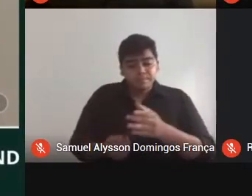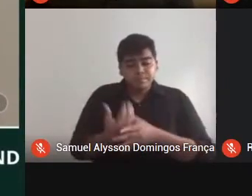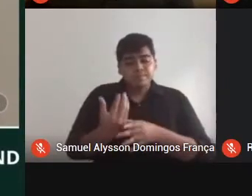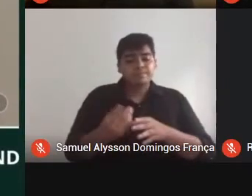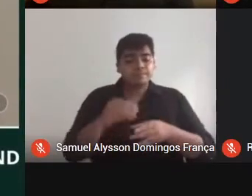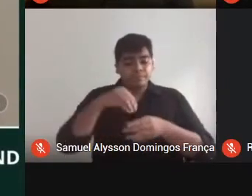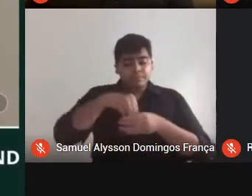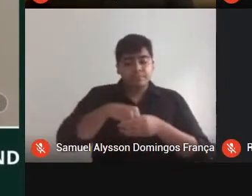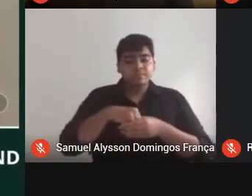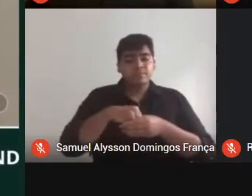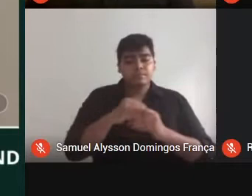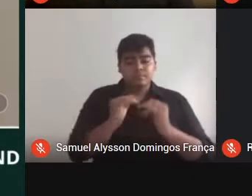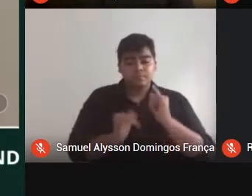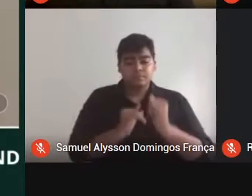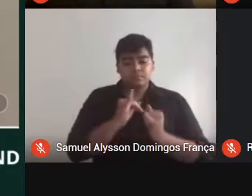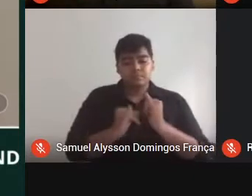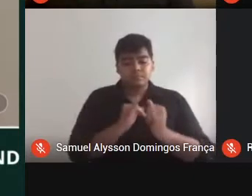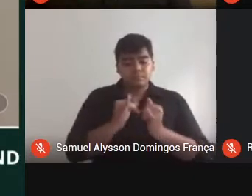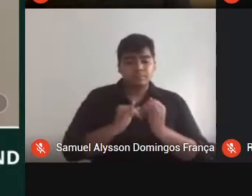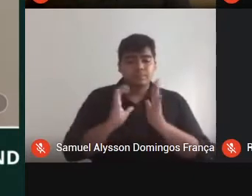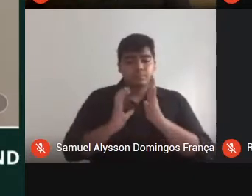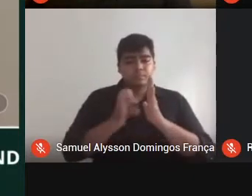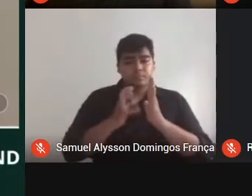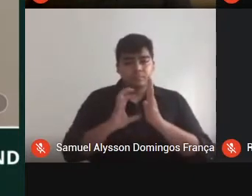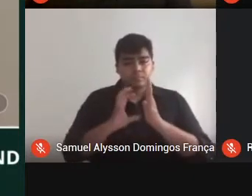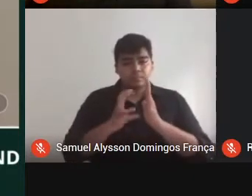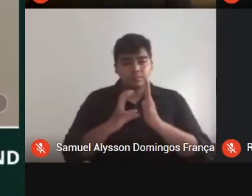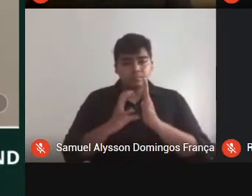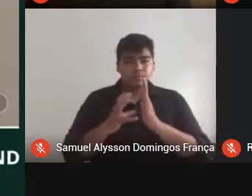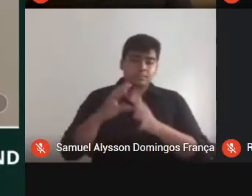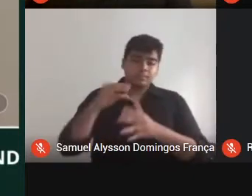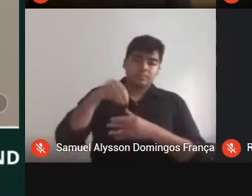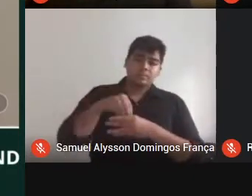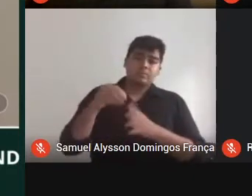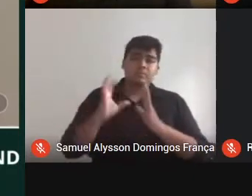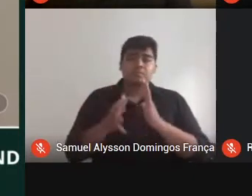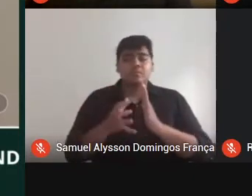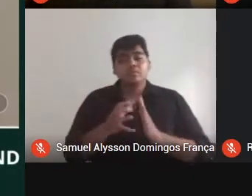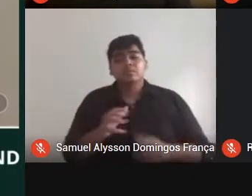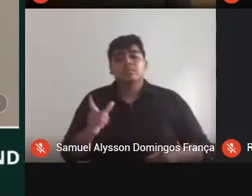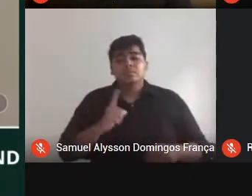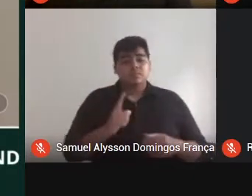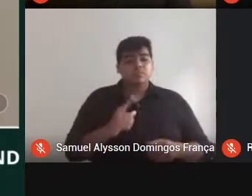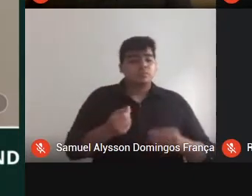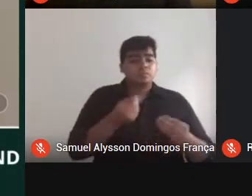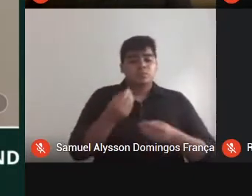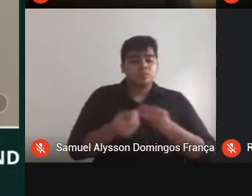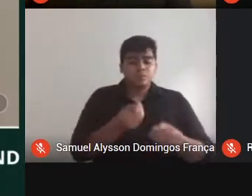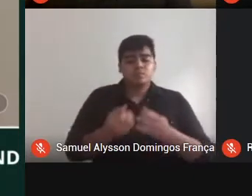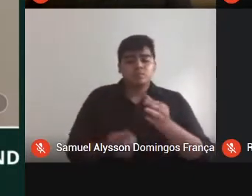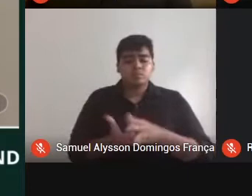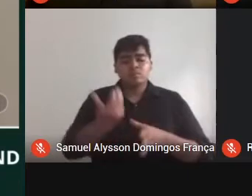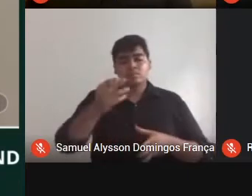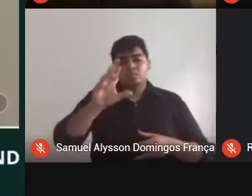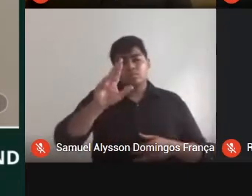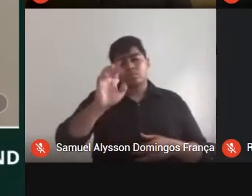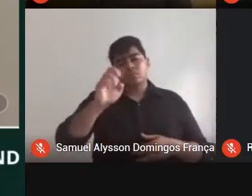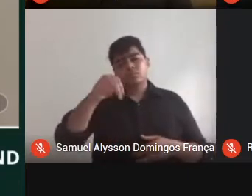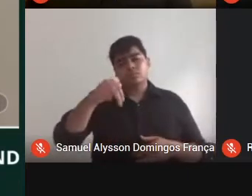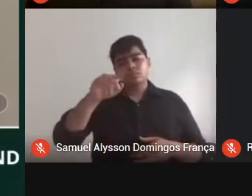né, o próprio fabricante tem um espaço para renderizar na nuvem, e essa renderização é feita de várias maneiras, né, uma imagem